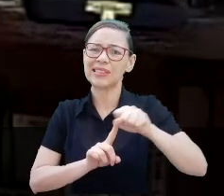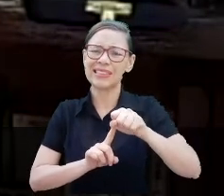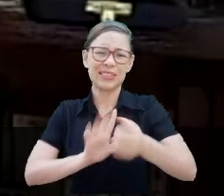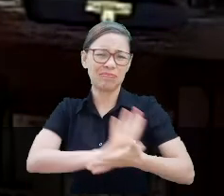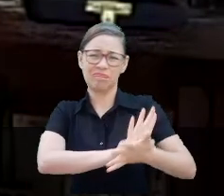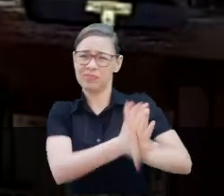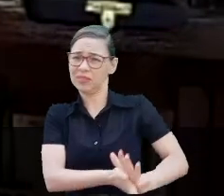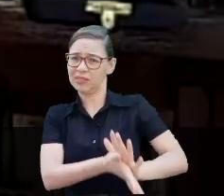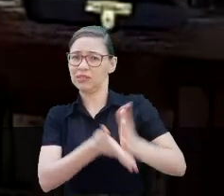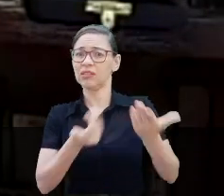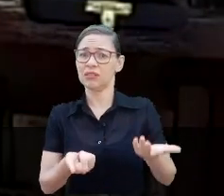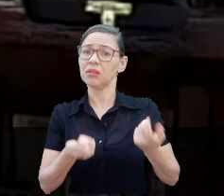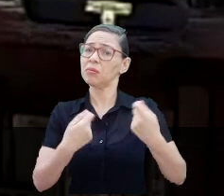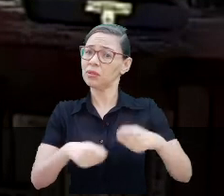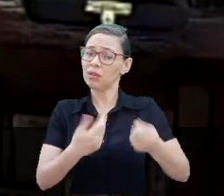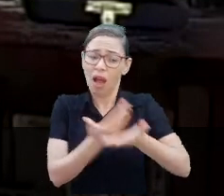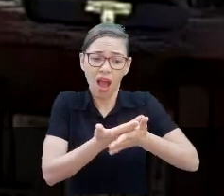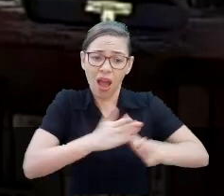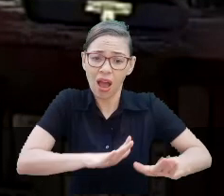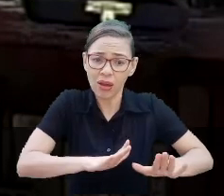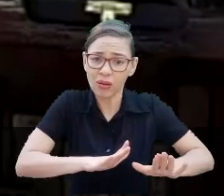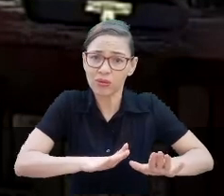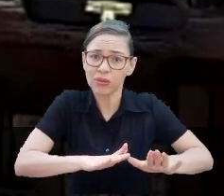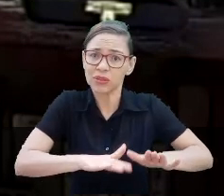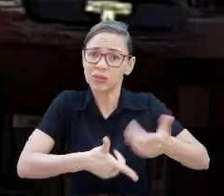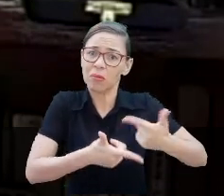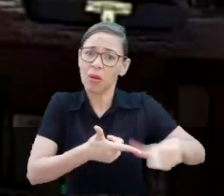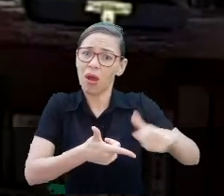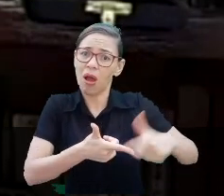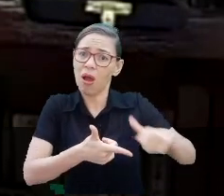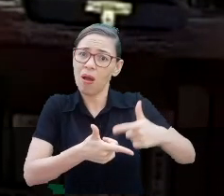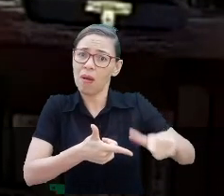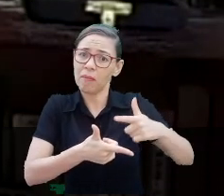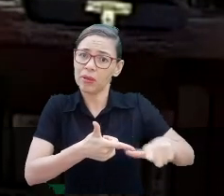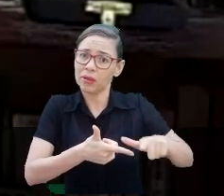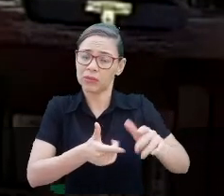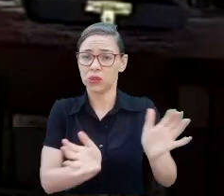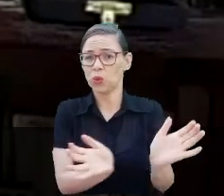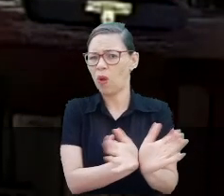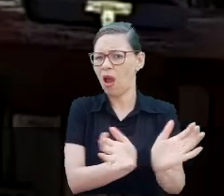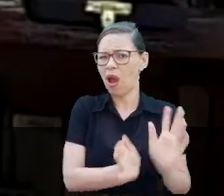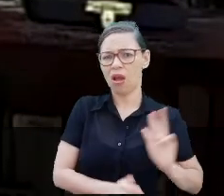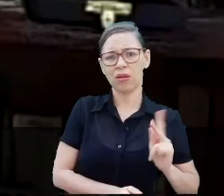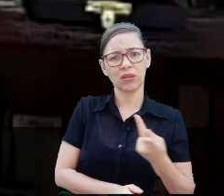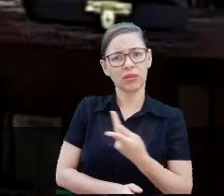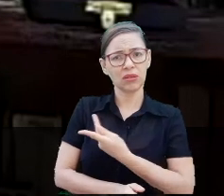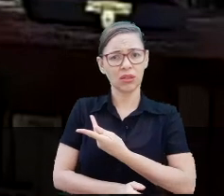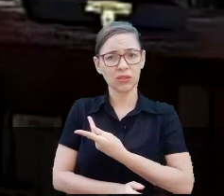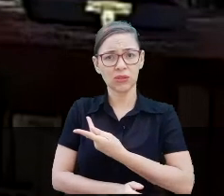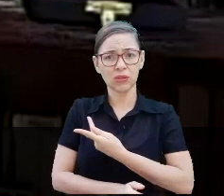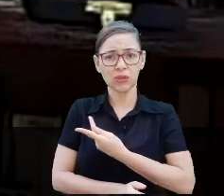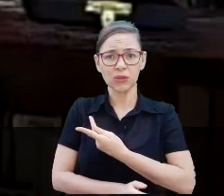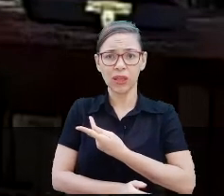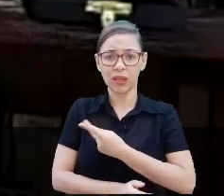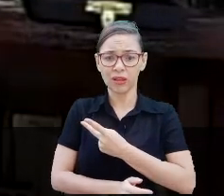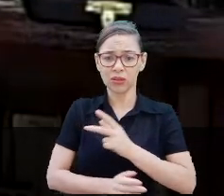em nossa sociedade, especialmente aqui no Brasil. É a grande contribuição da população trans para a sociedade